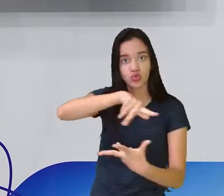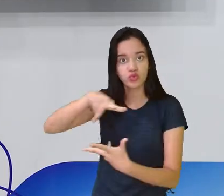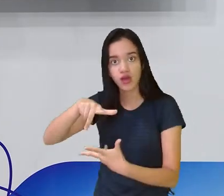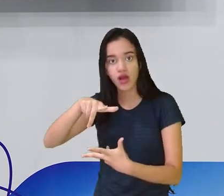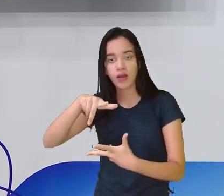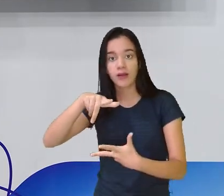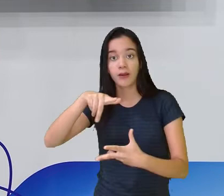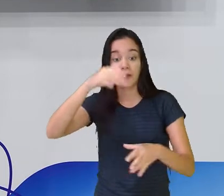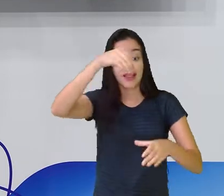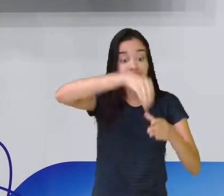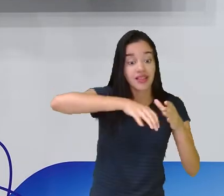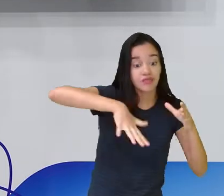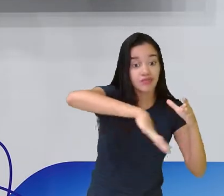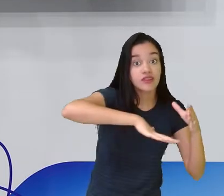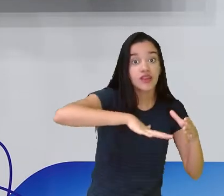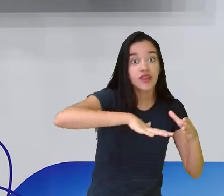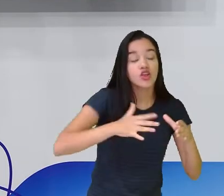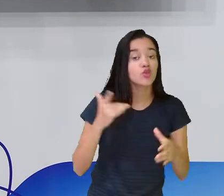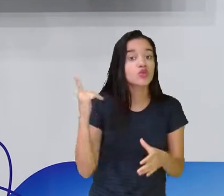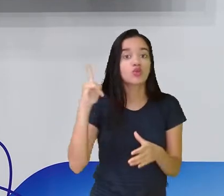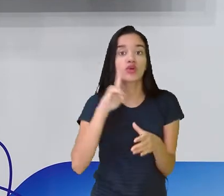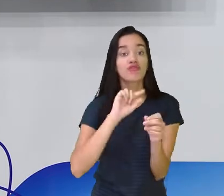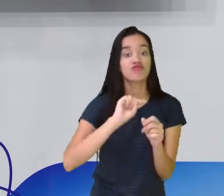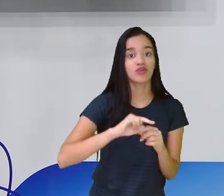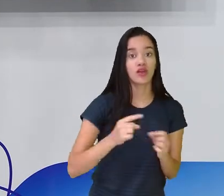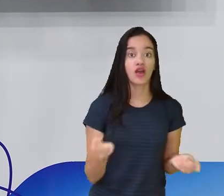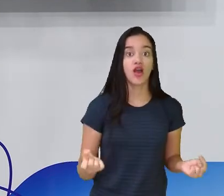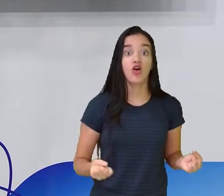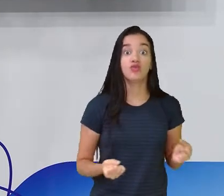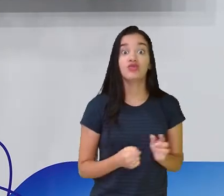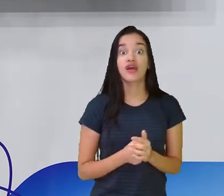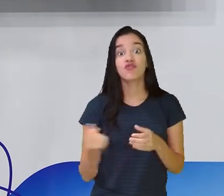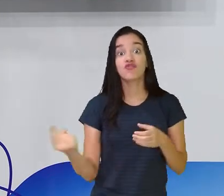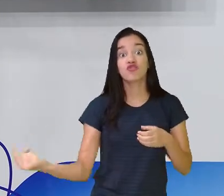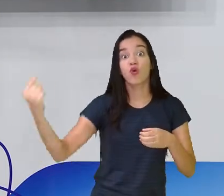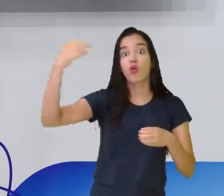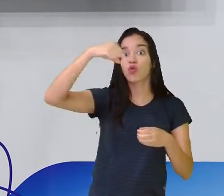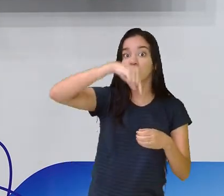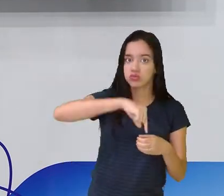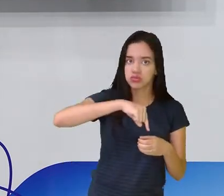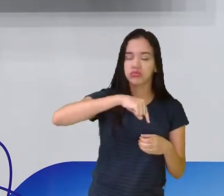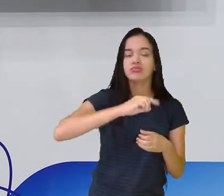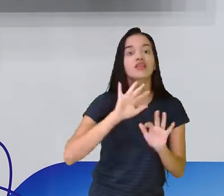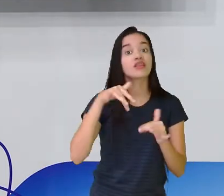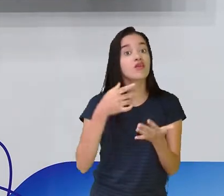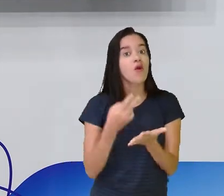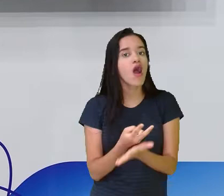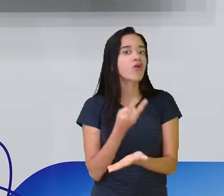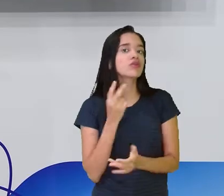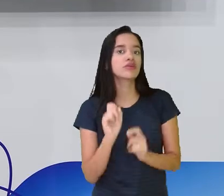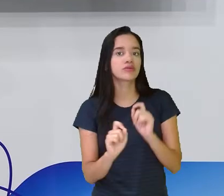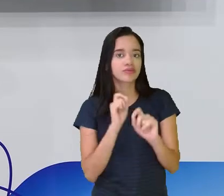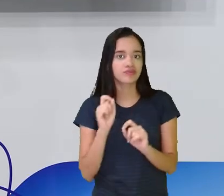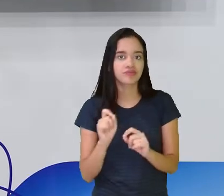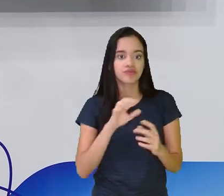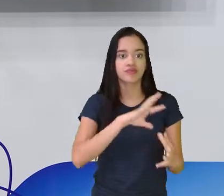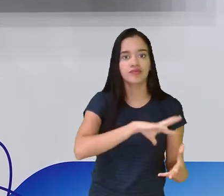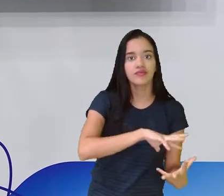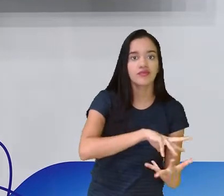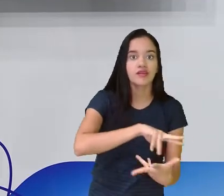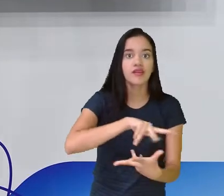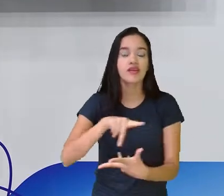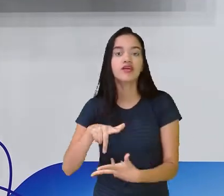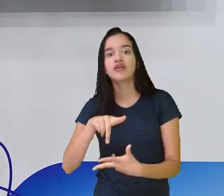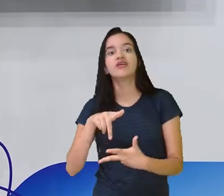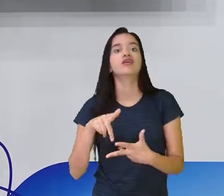todos aqui dentro e eles não conseguem voltar para o espaço. Então, o que que acontece? A Terra começa a